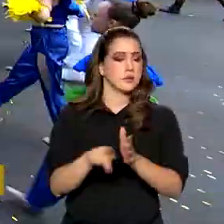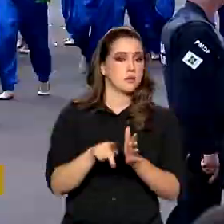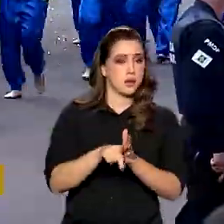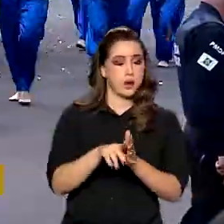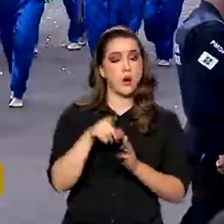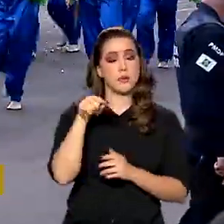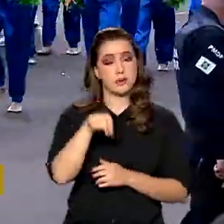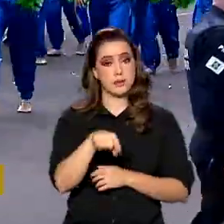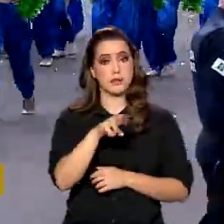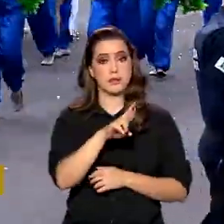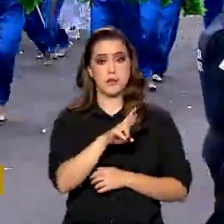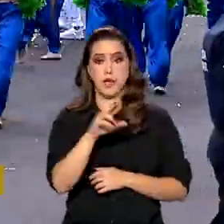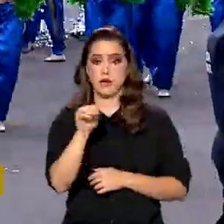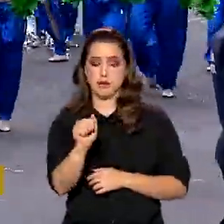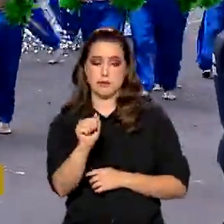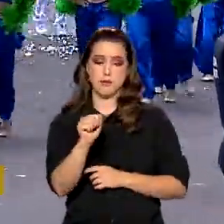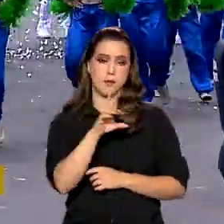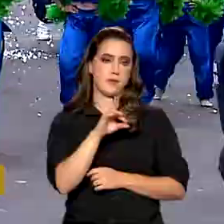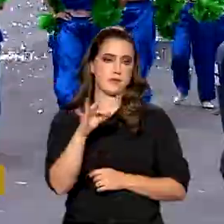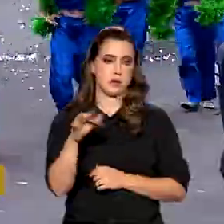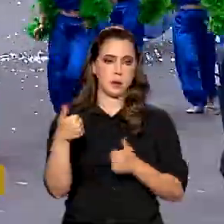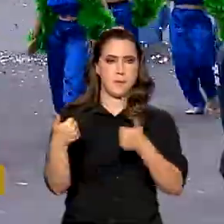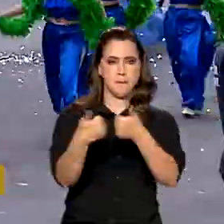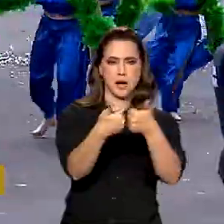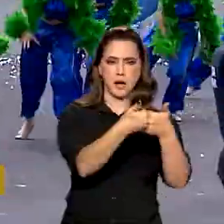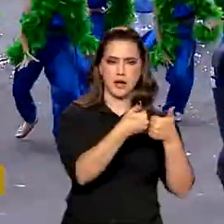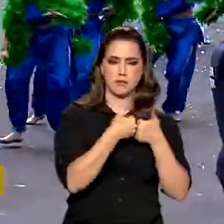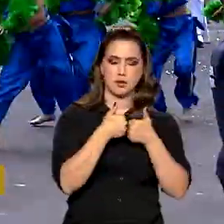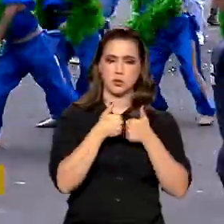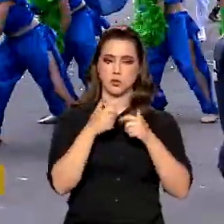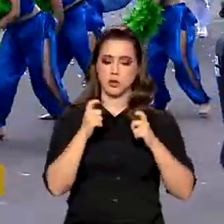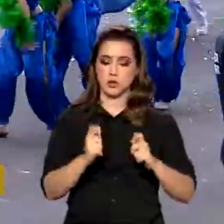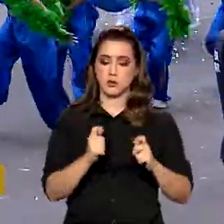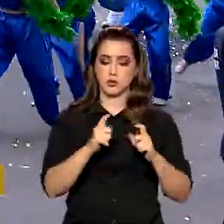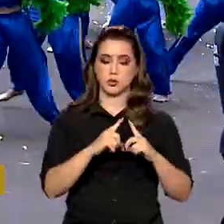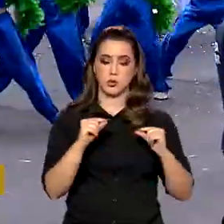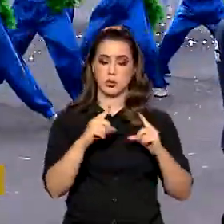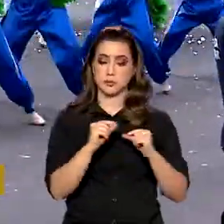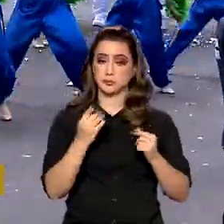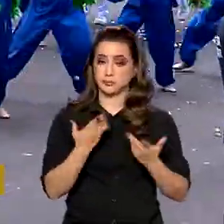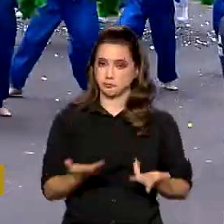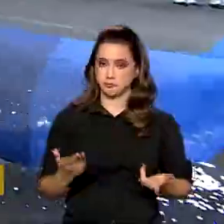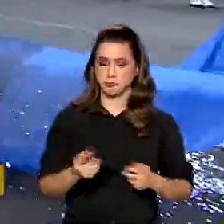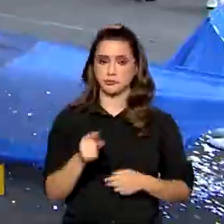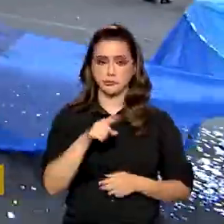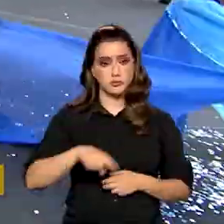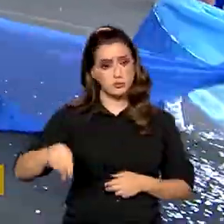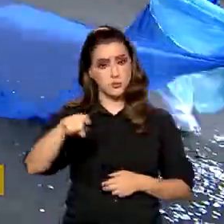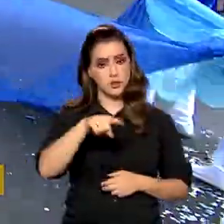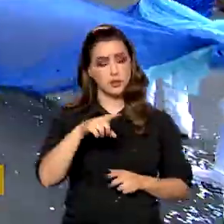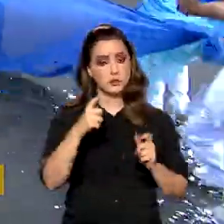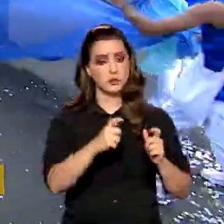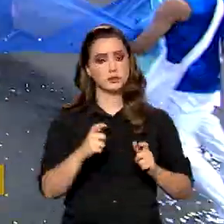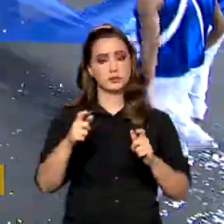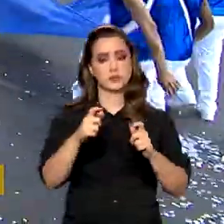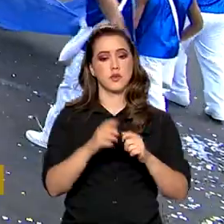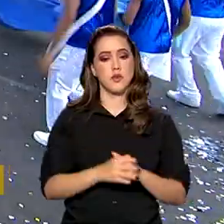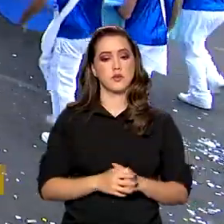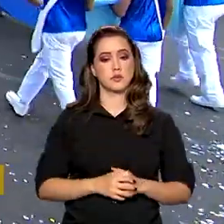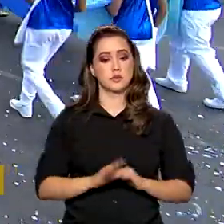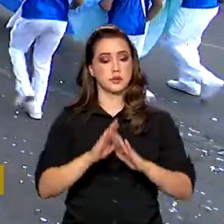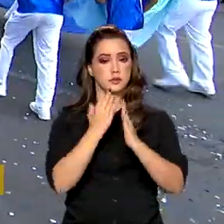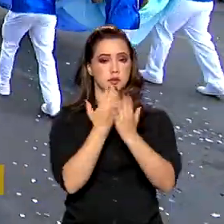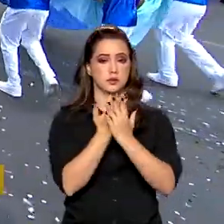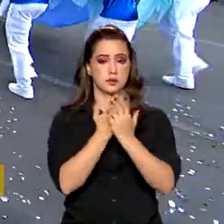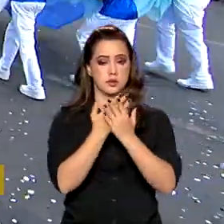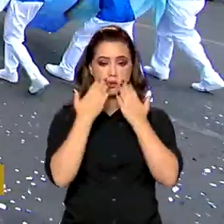né, são grandes cidades hoje bem aqui, próximas aqui do Distrito Federal, e são essas são as cidades das